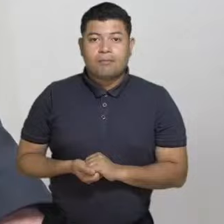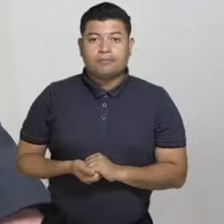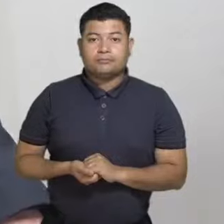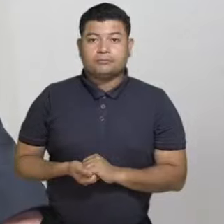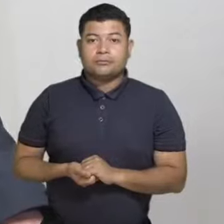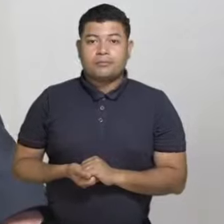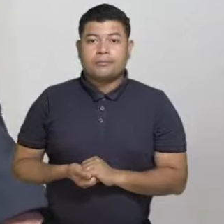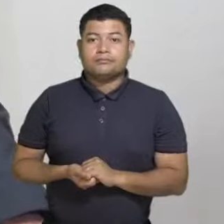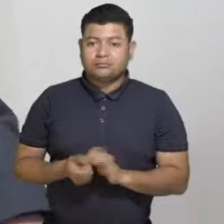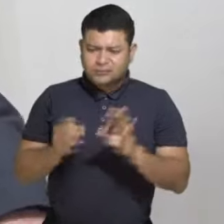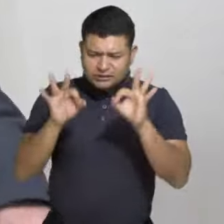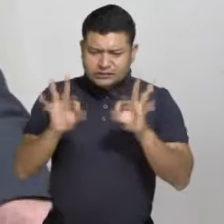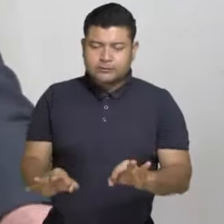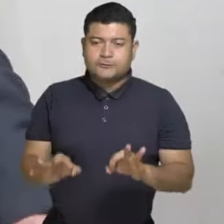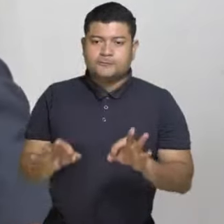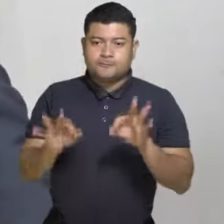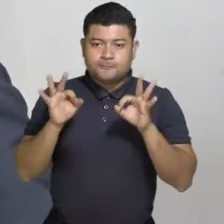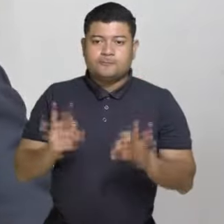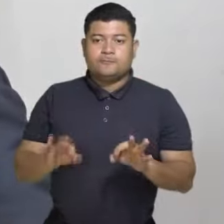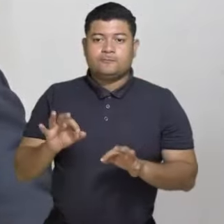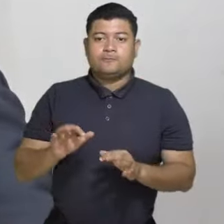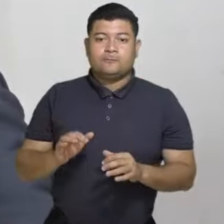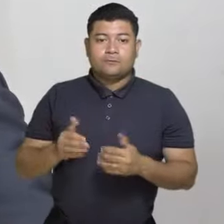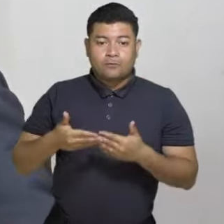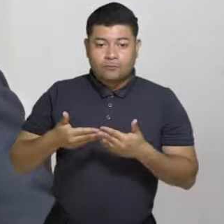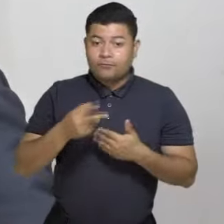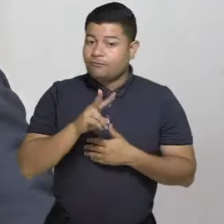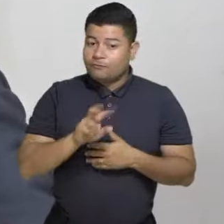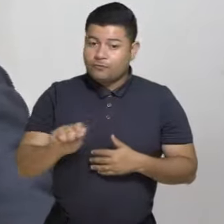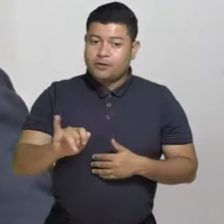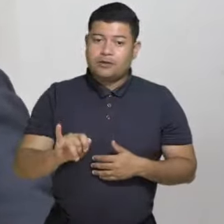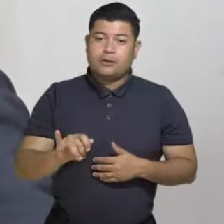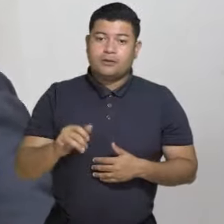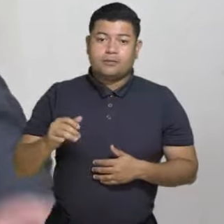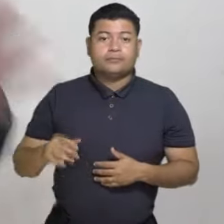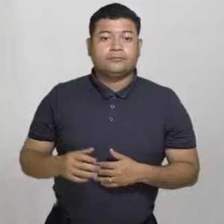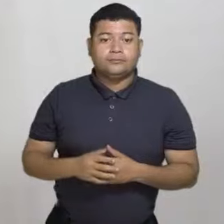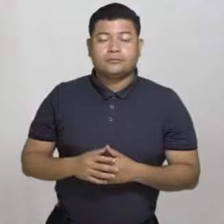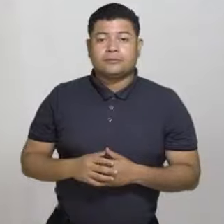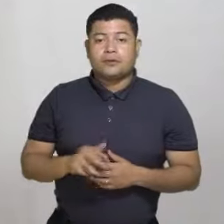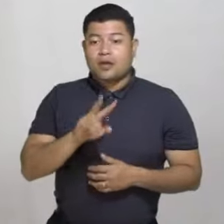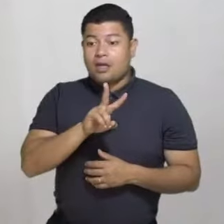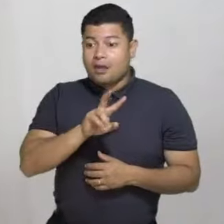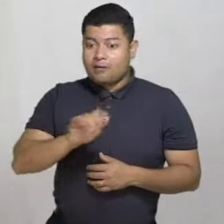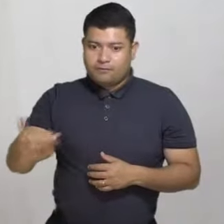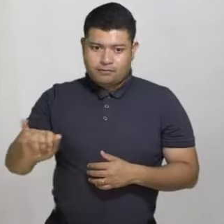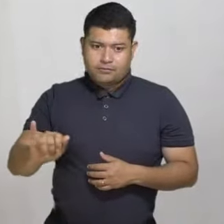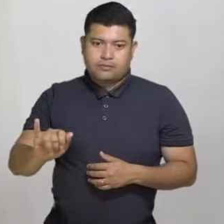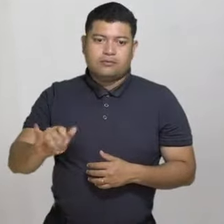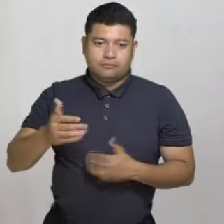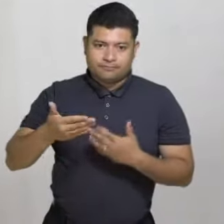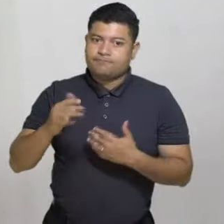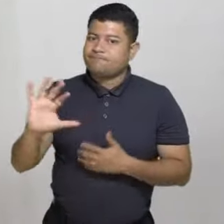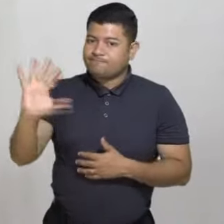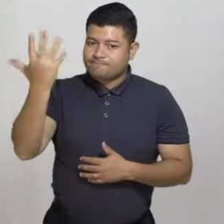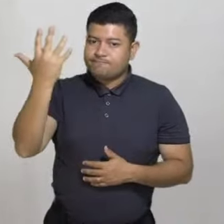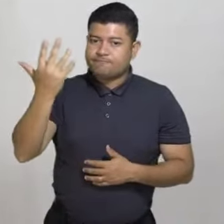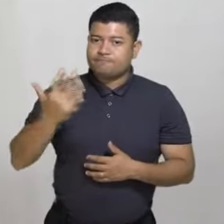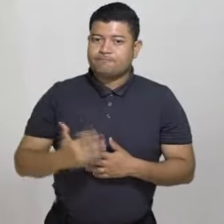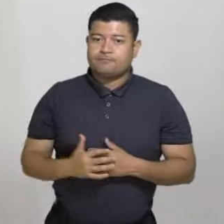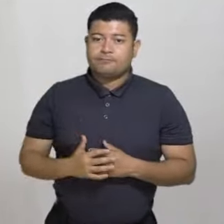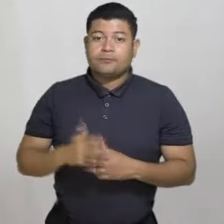Pode ter certeza absoluta disto. É a forma, a maneira, não. Por quê?